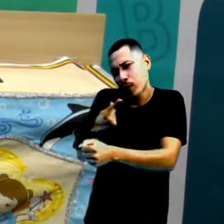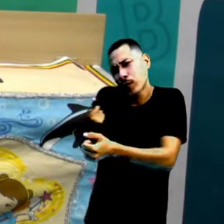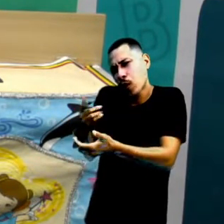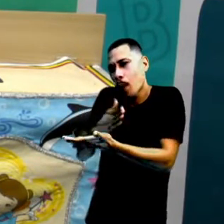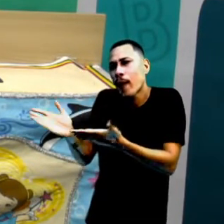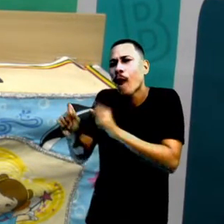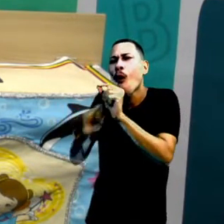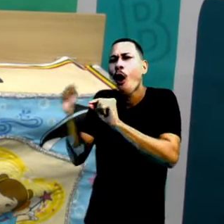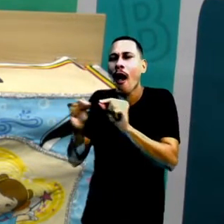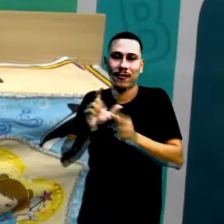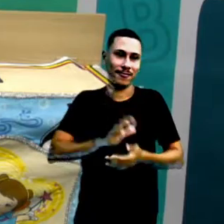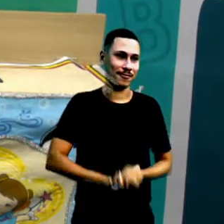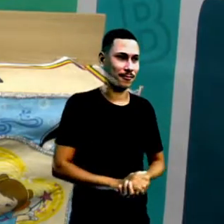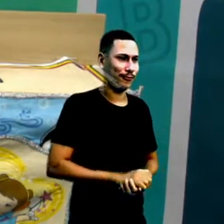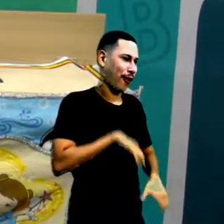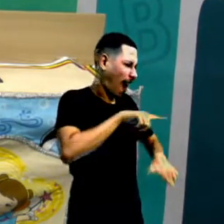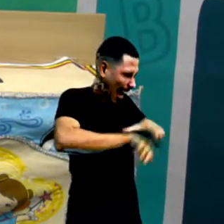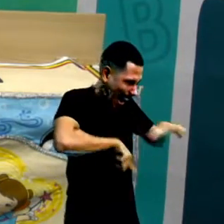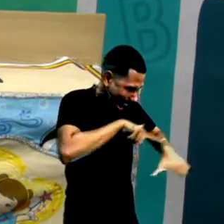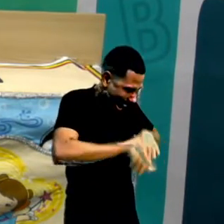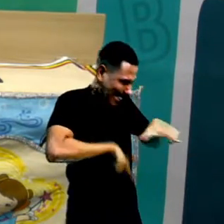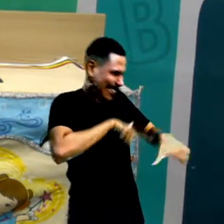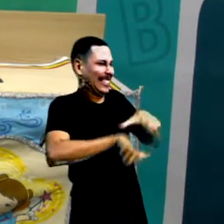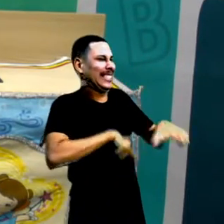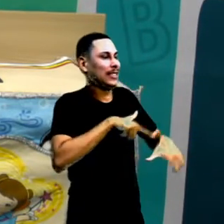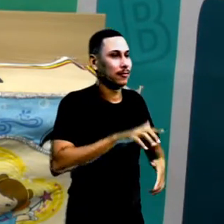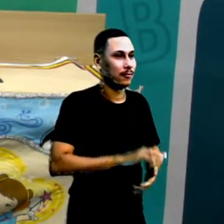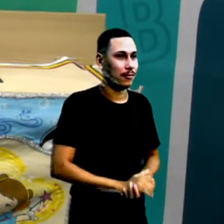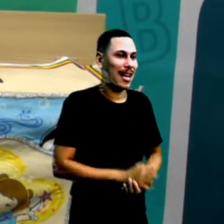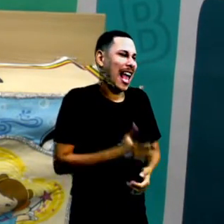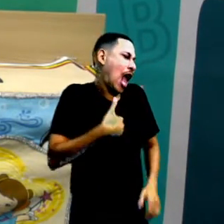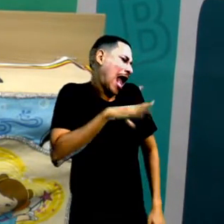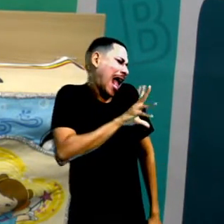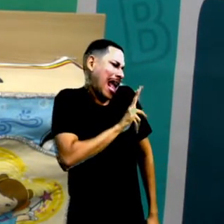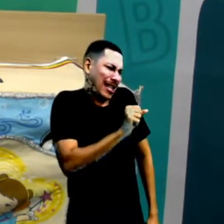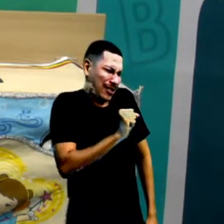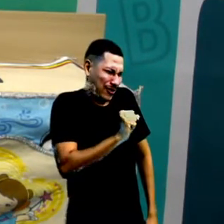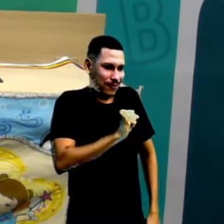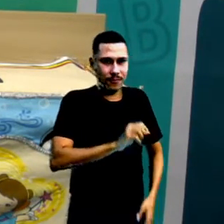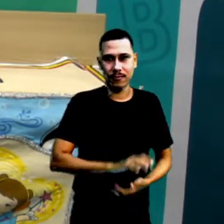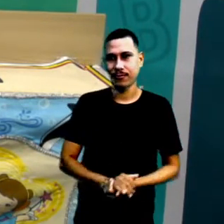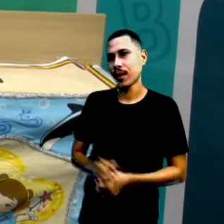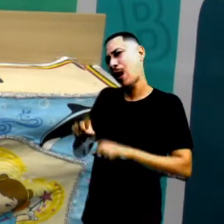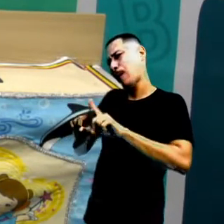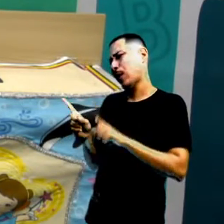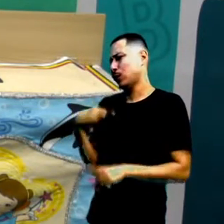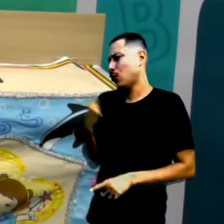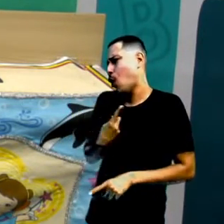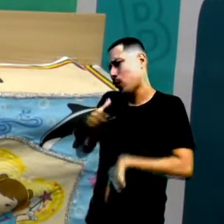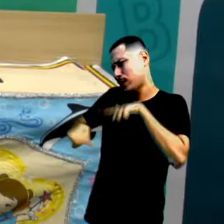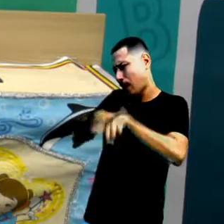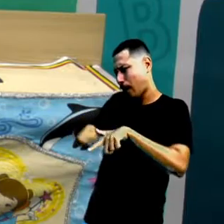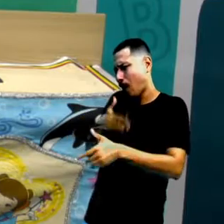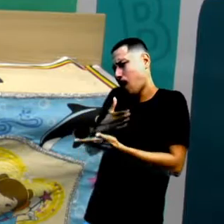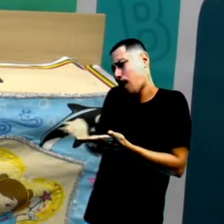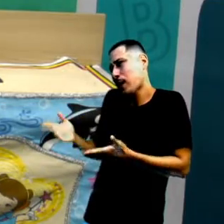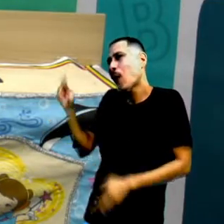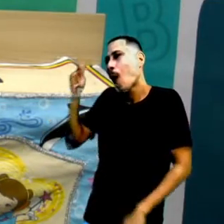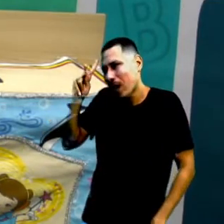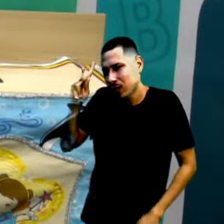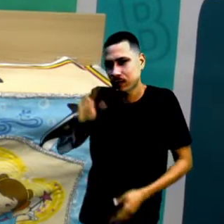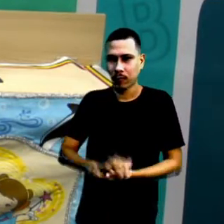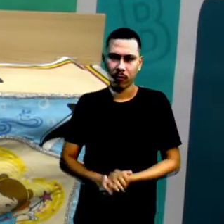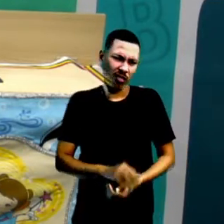o que Pois é e para a gente trabalhar a gente começa com uma história